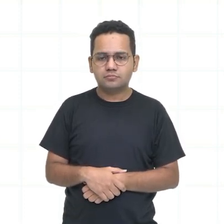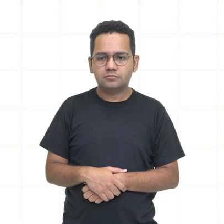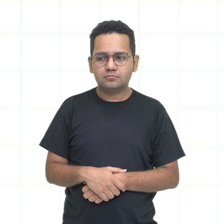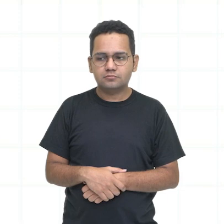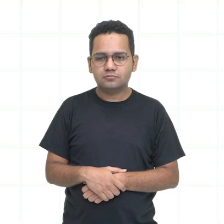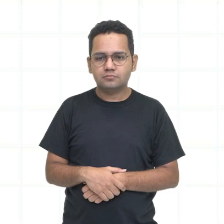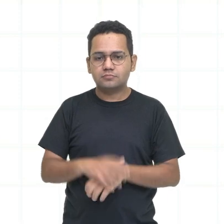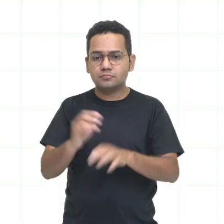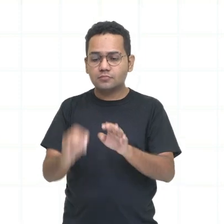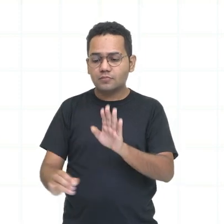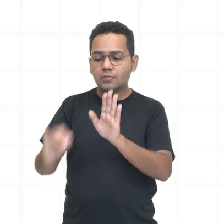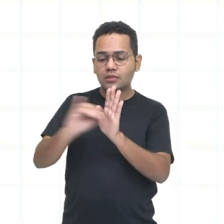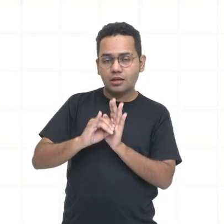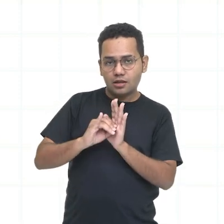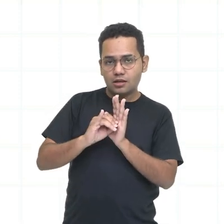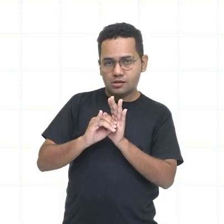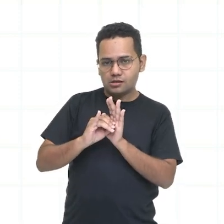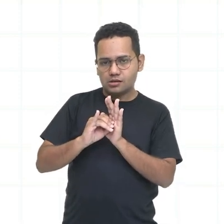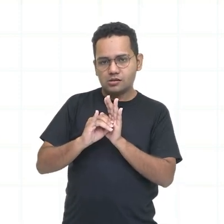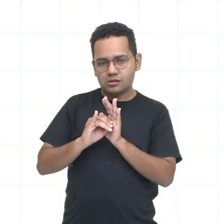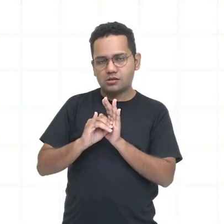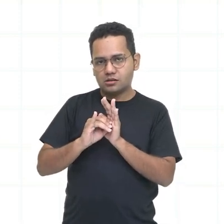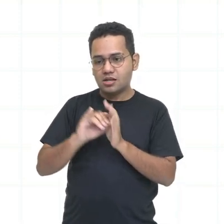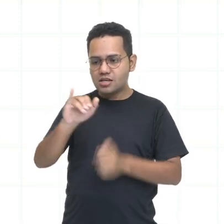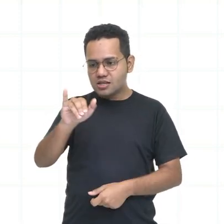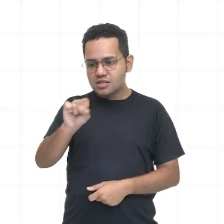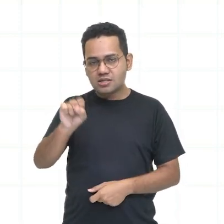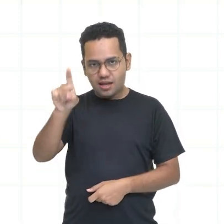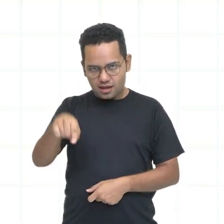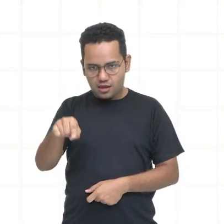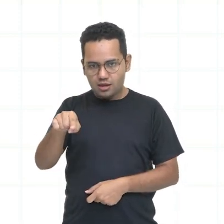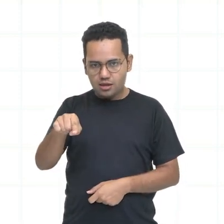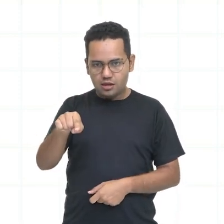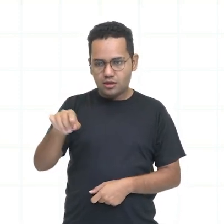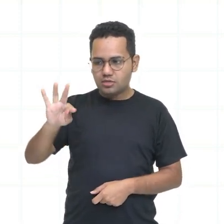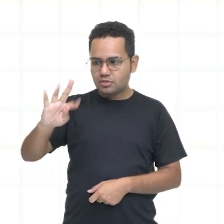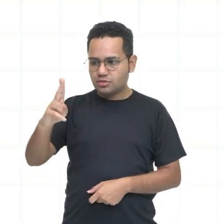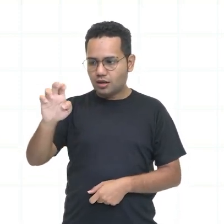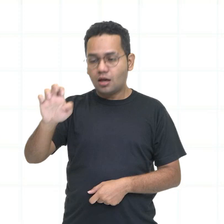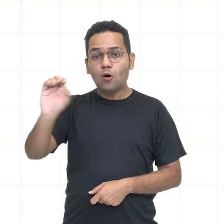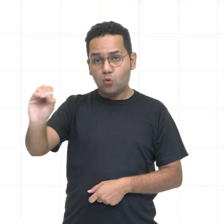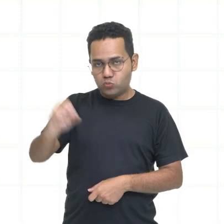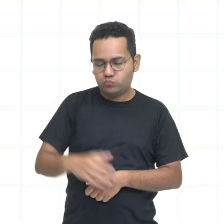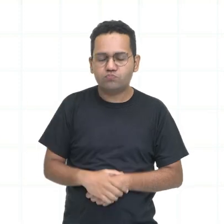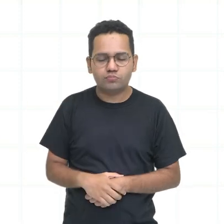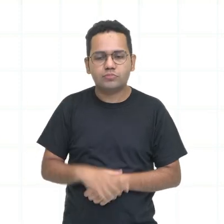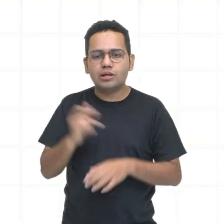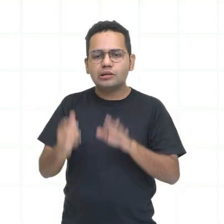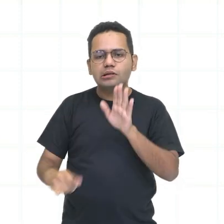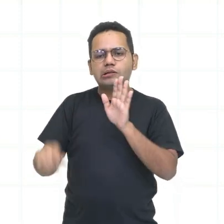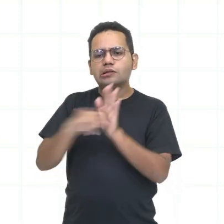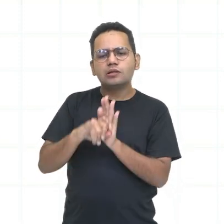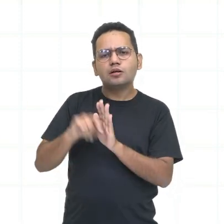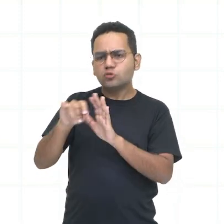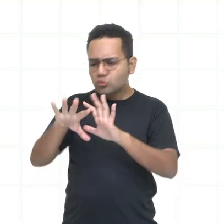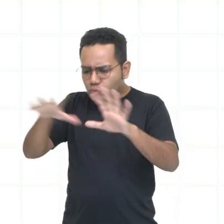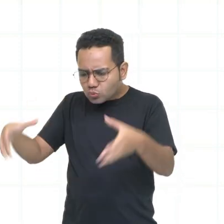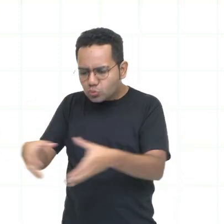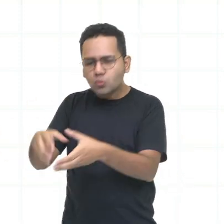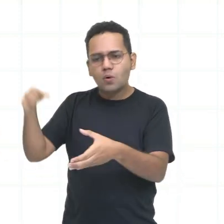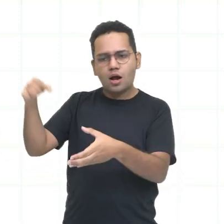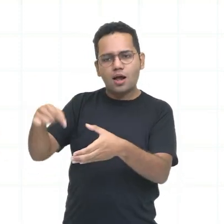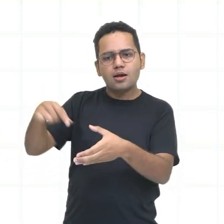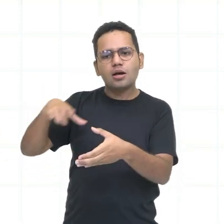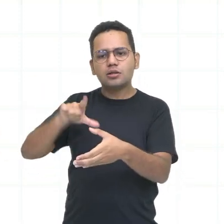de concepções, qualidades, crenças, and expressions, expressões de